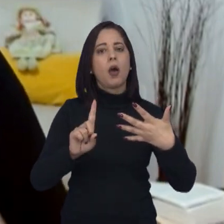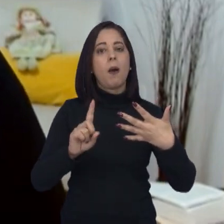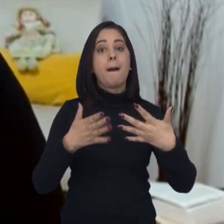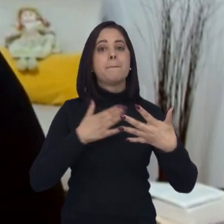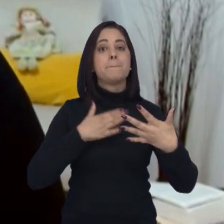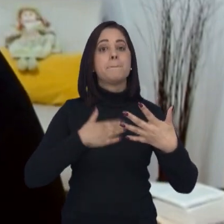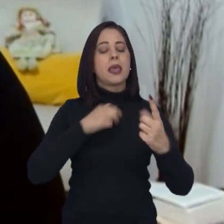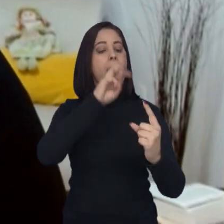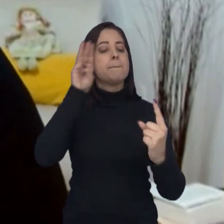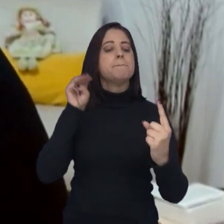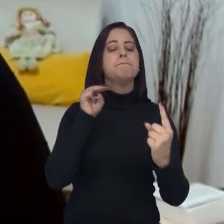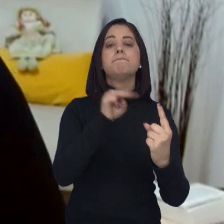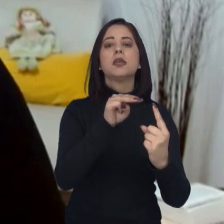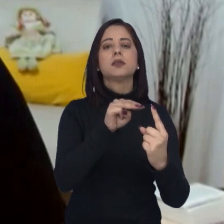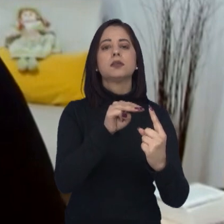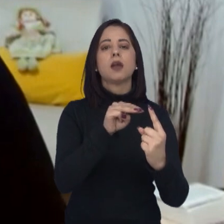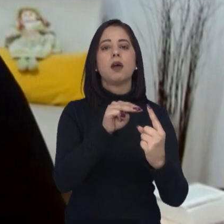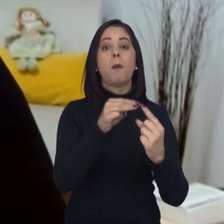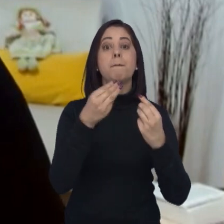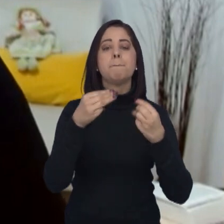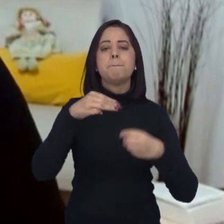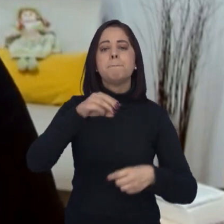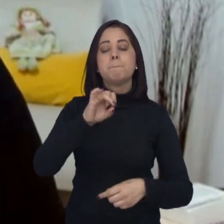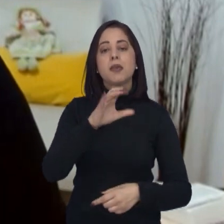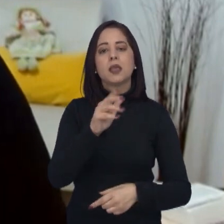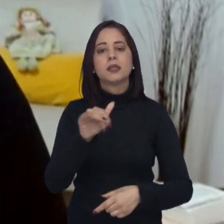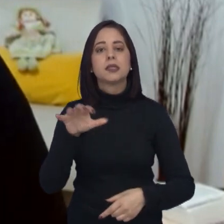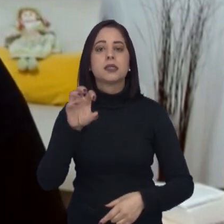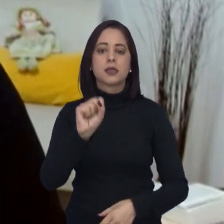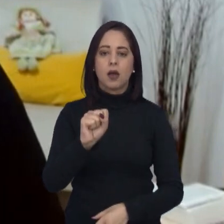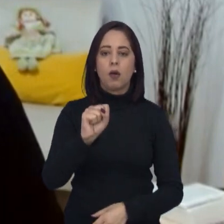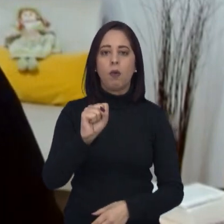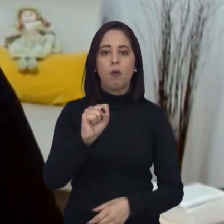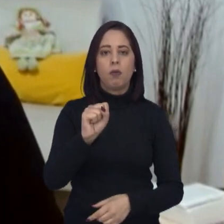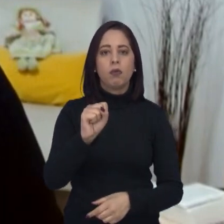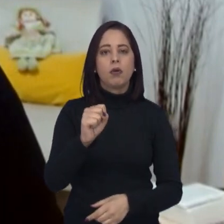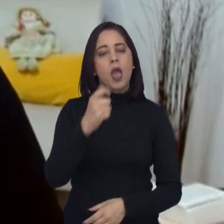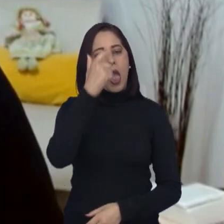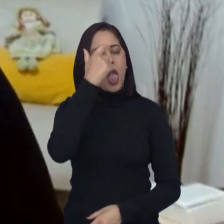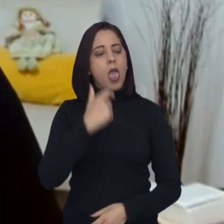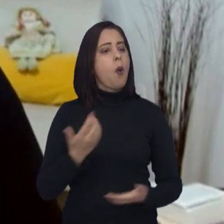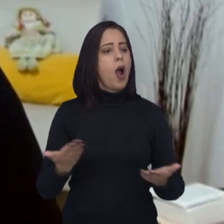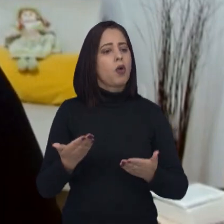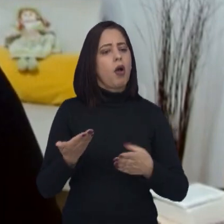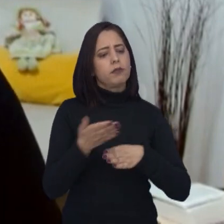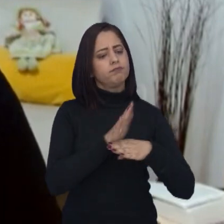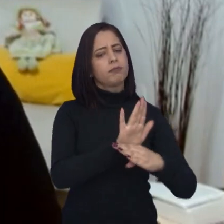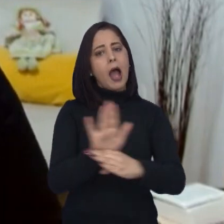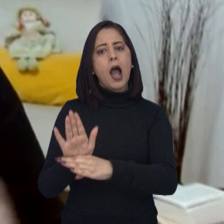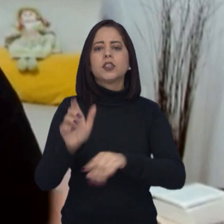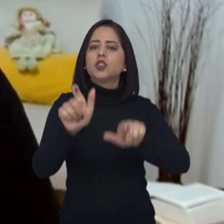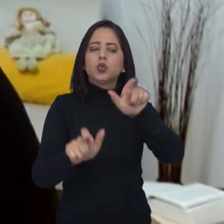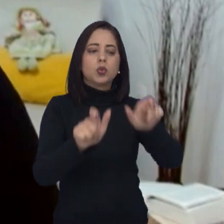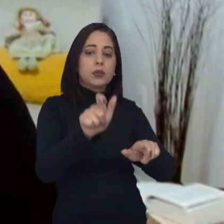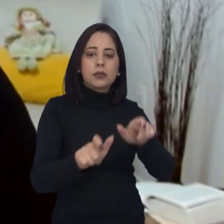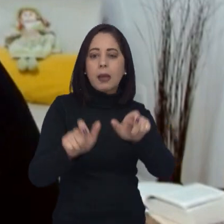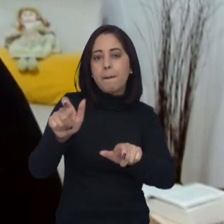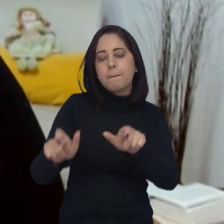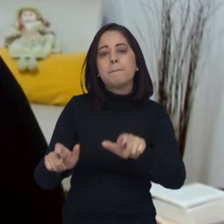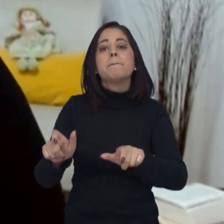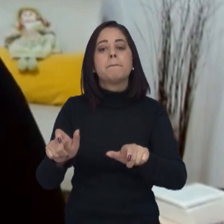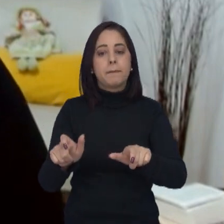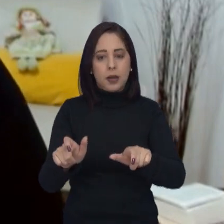que eu enveredei para os estudos e hoje eu estou aqui através da psicologia positiva e de vários